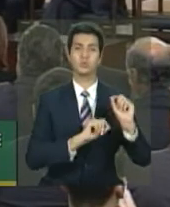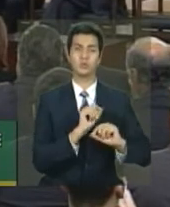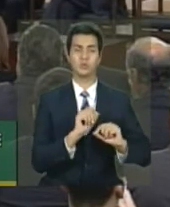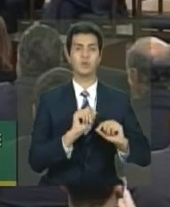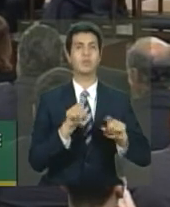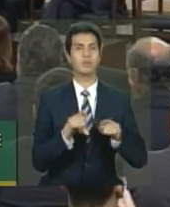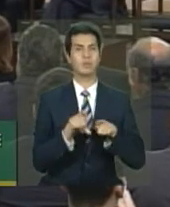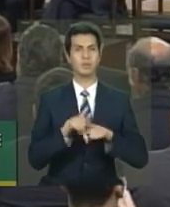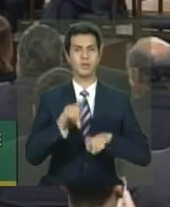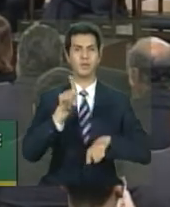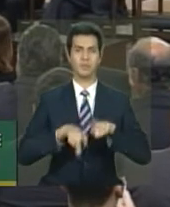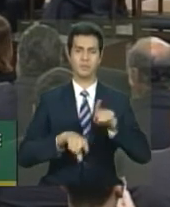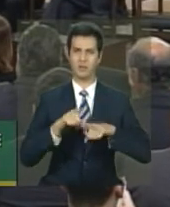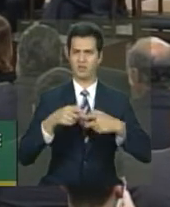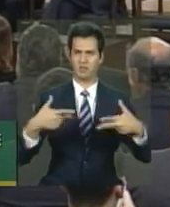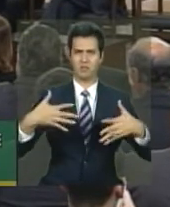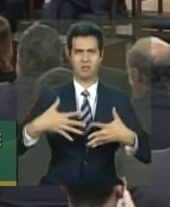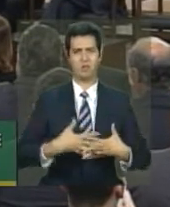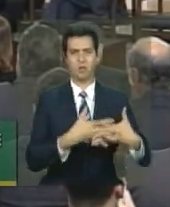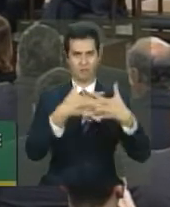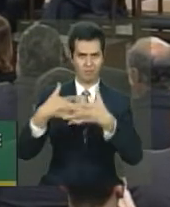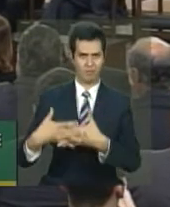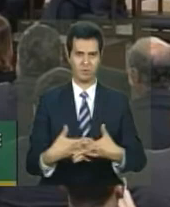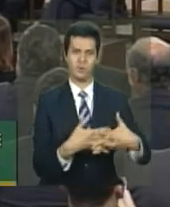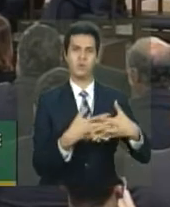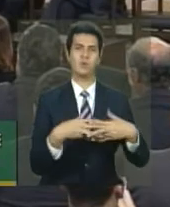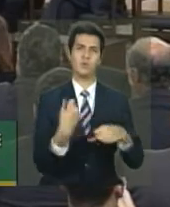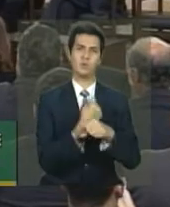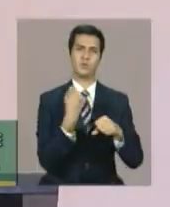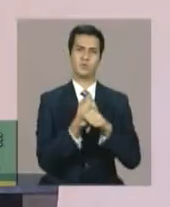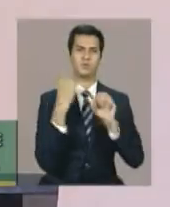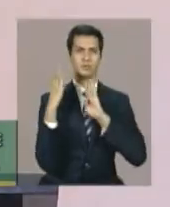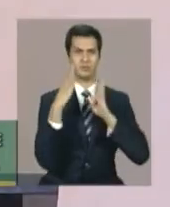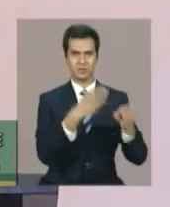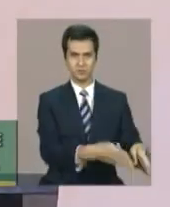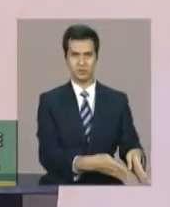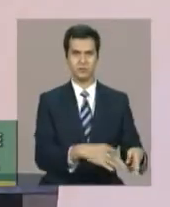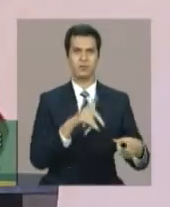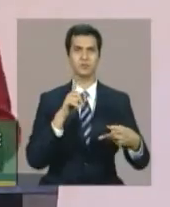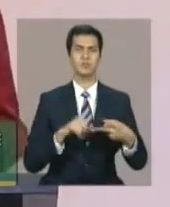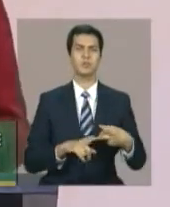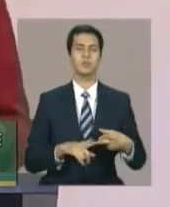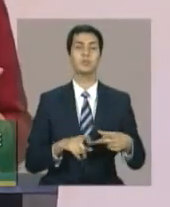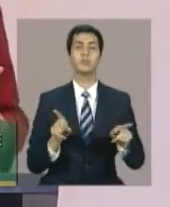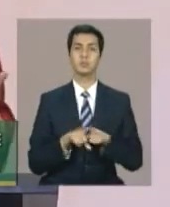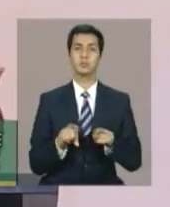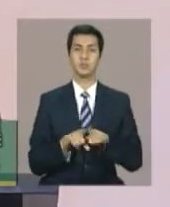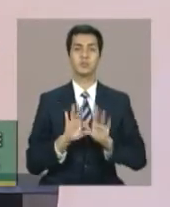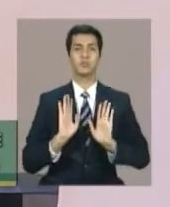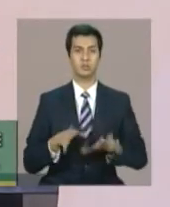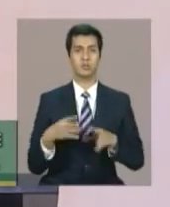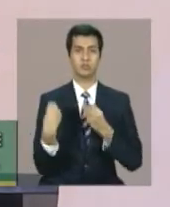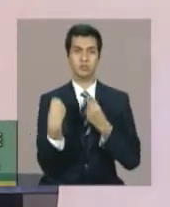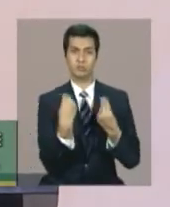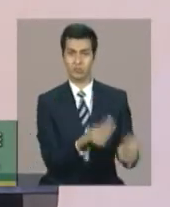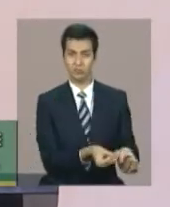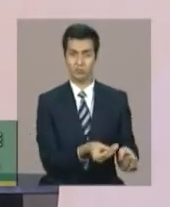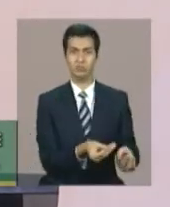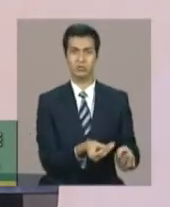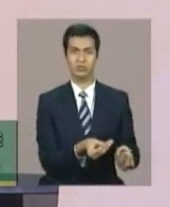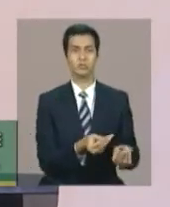equipamentos para manutenção de estradas vicinais. Nós começamos já a distribuição dos